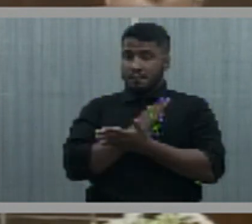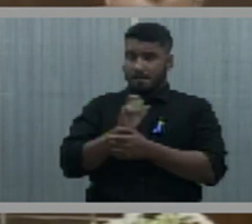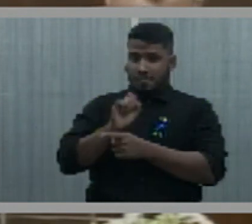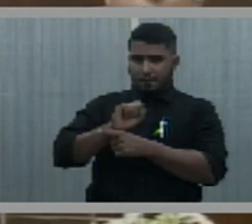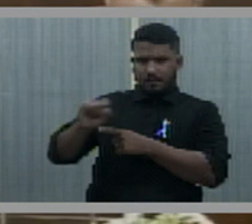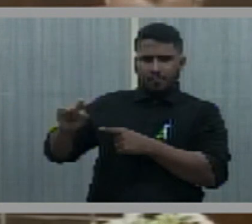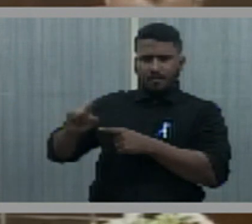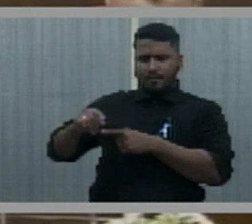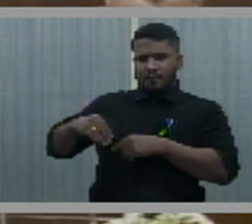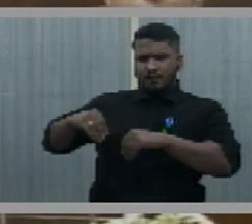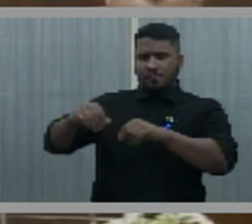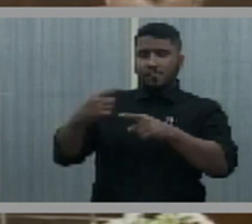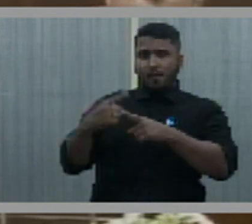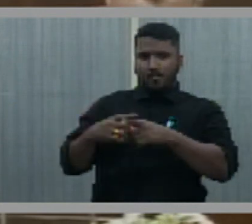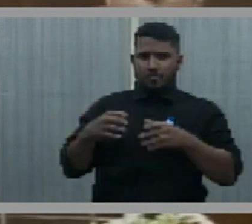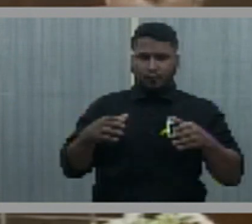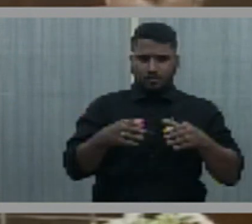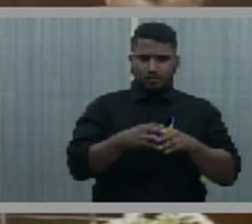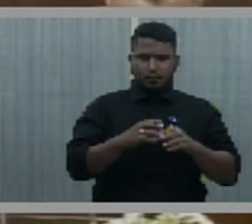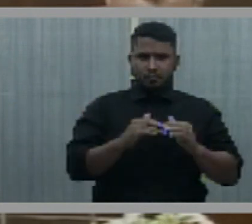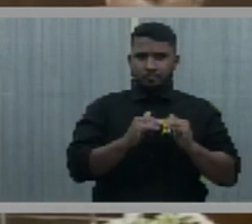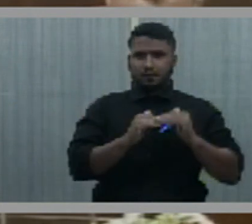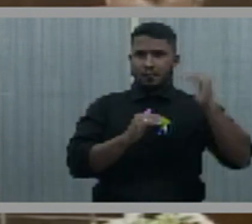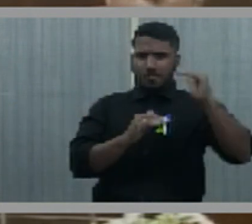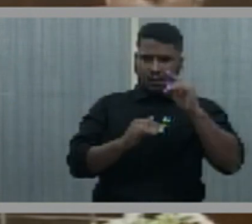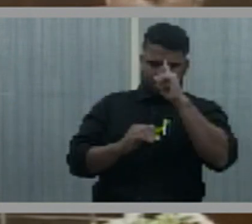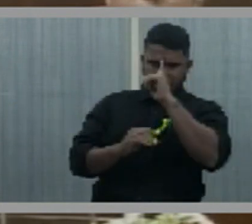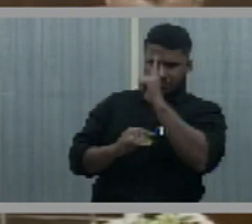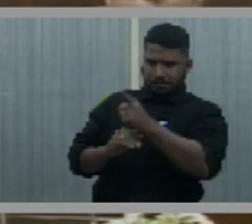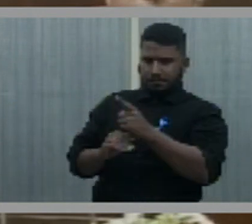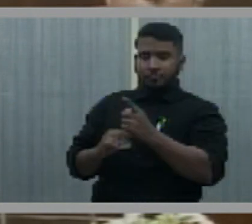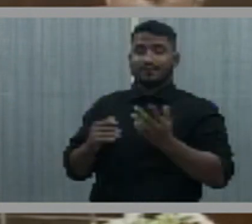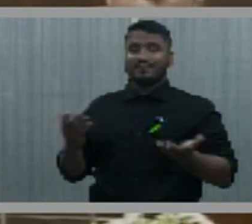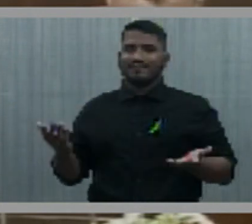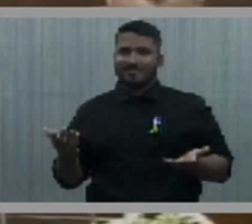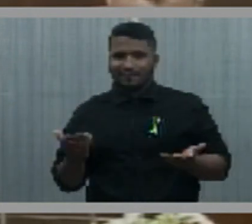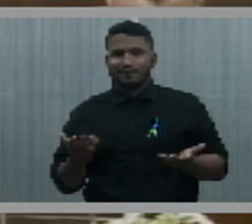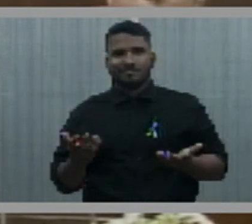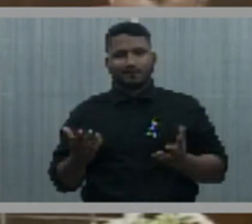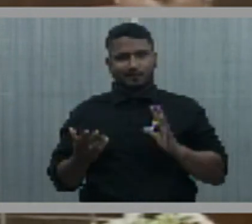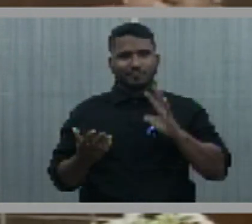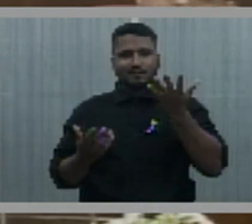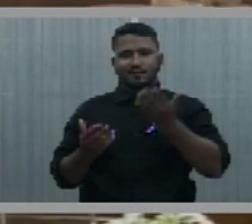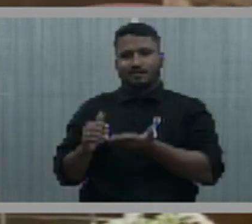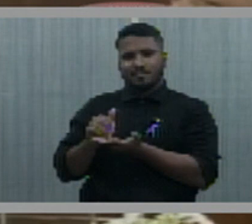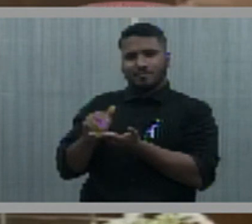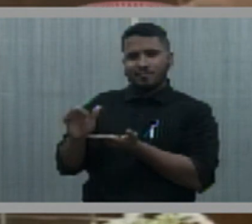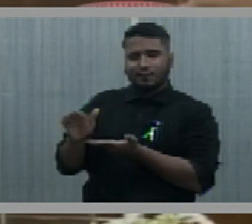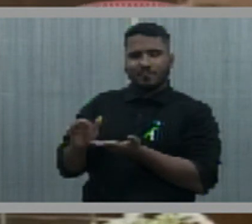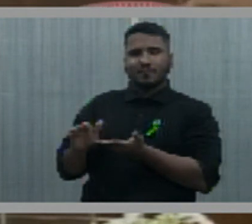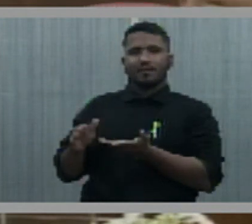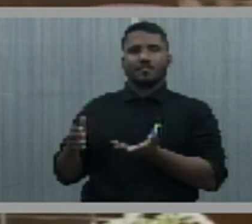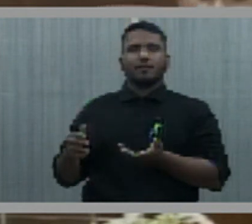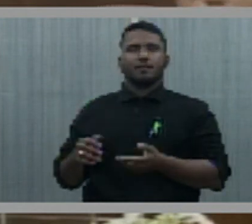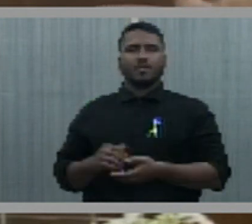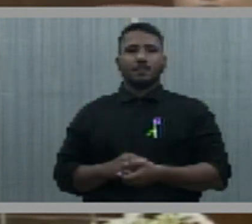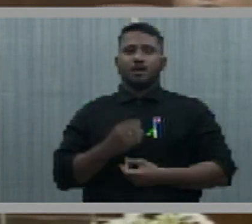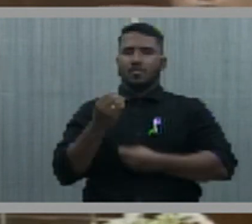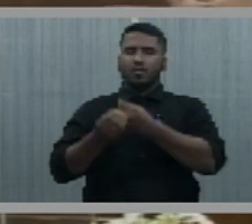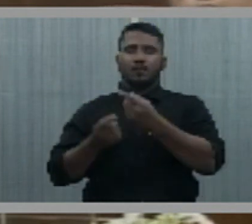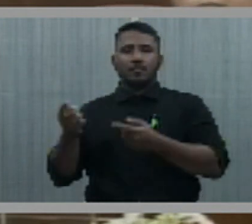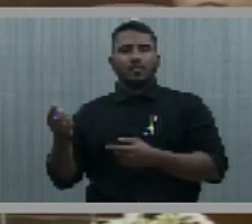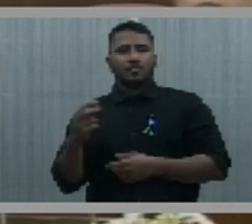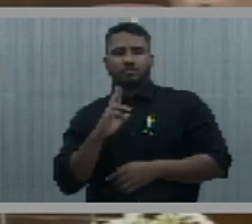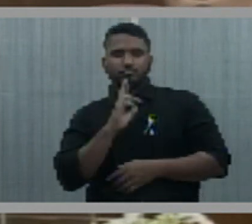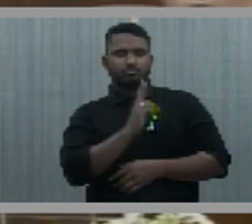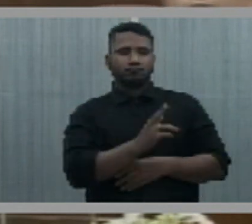força econômica superior que lhes sobrepõe e impõe a mínima chance de uma justa defesa e de